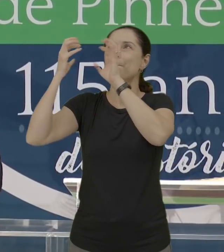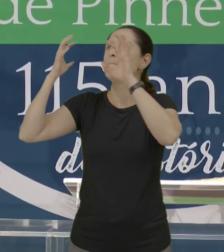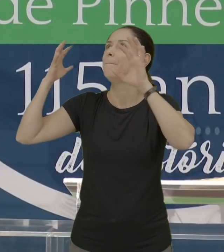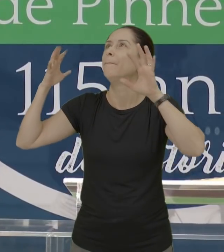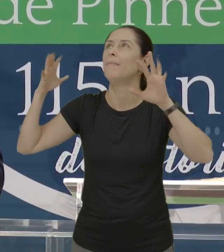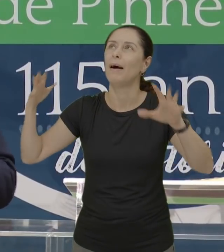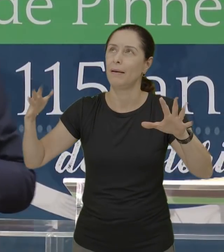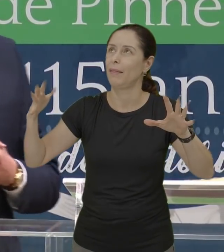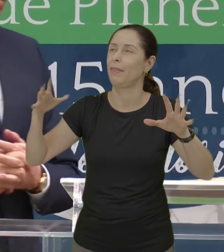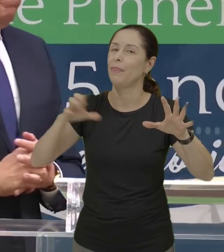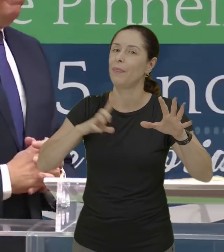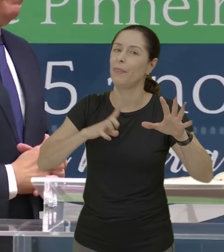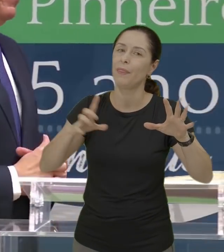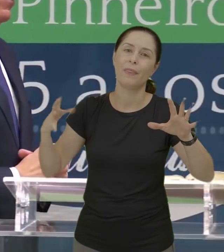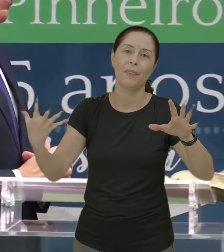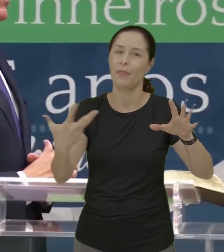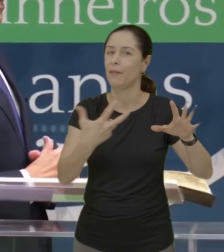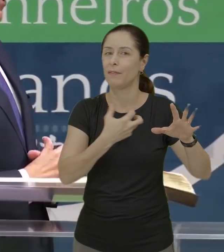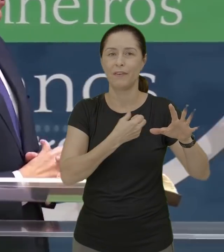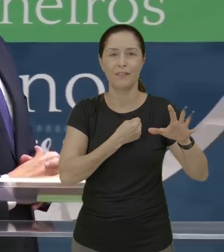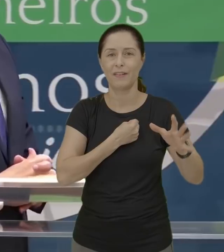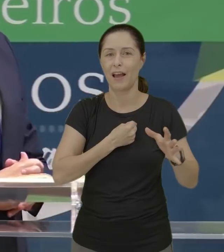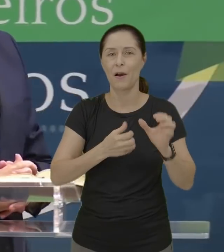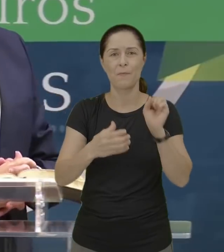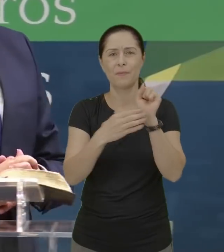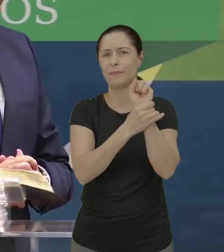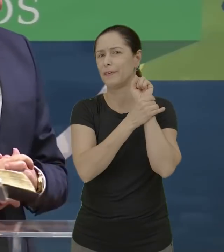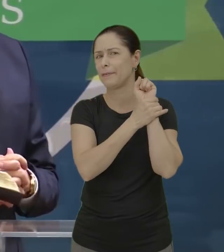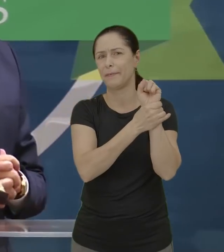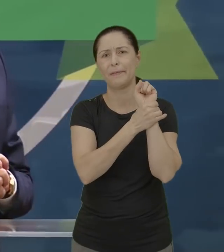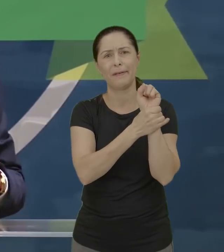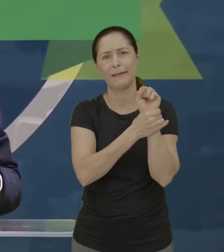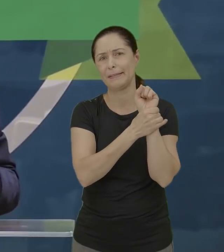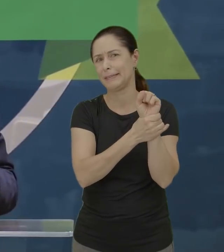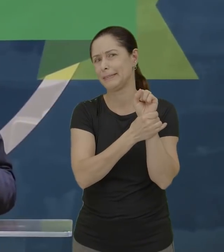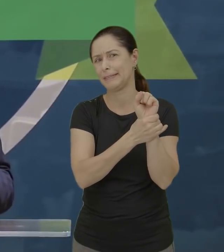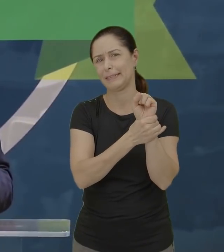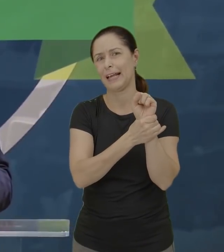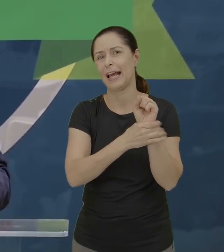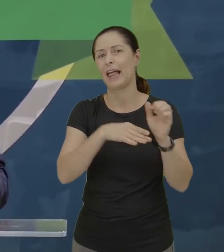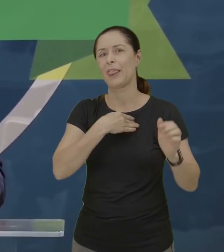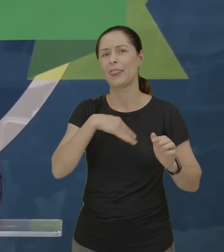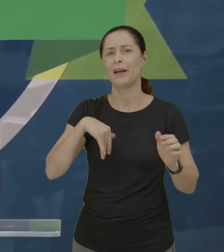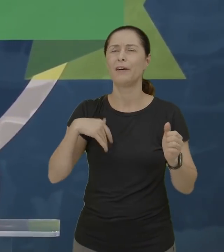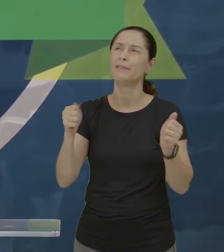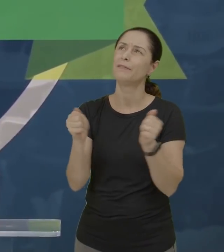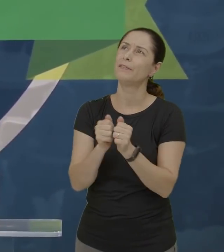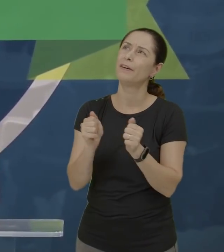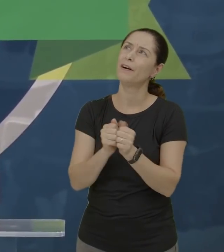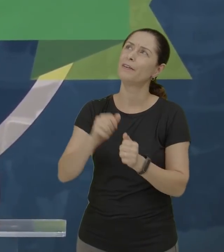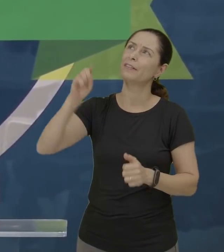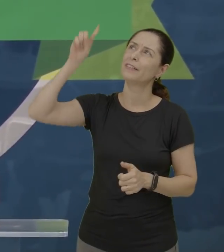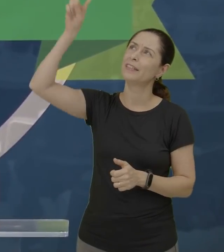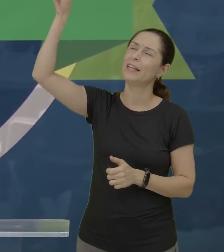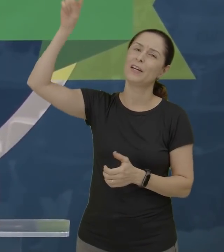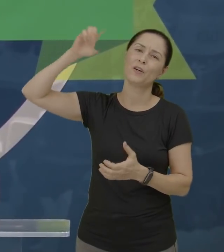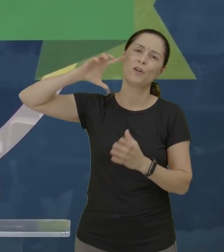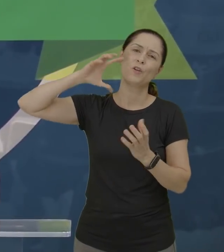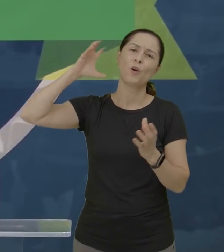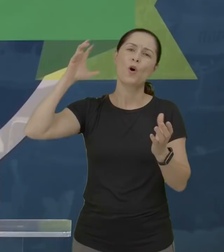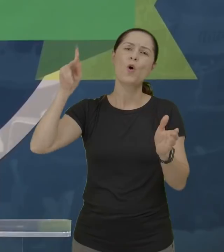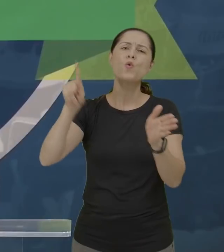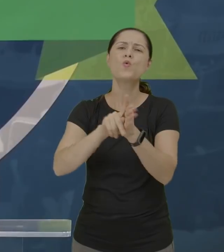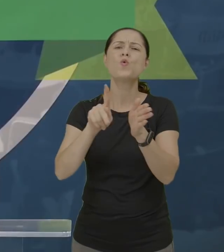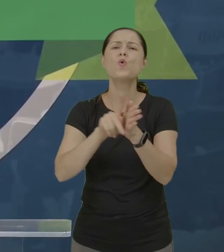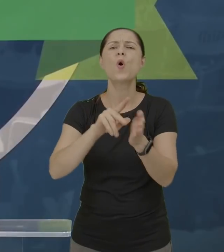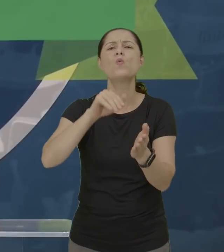segurança da salvação. Você e eu estamos nos braços daquele que governa o universo, que está